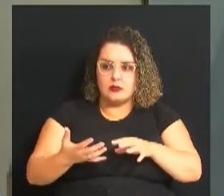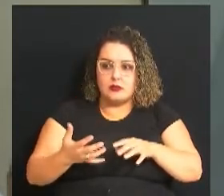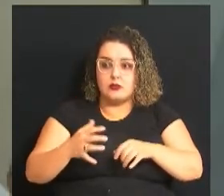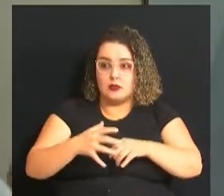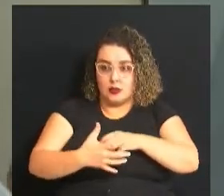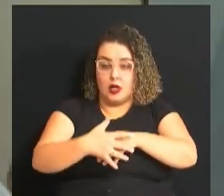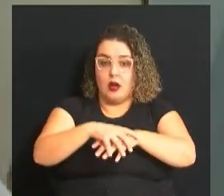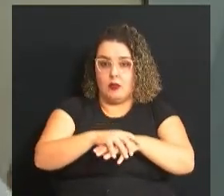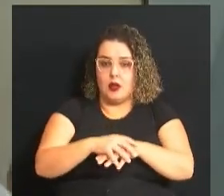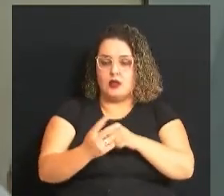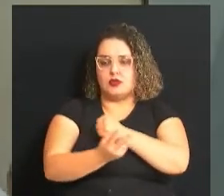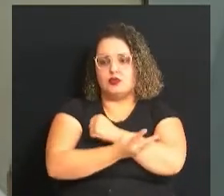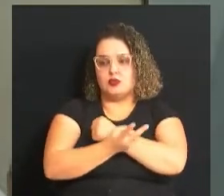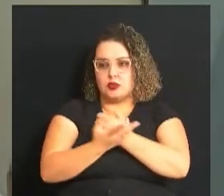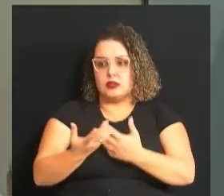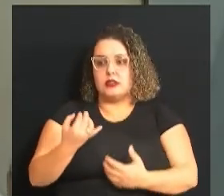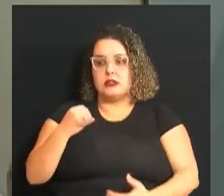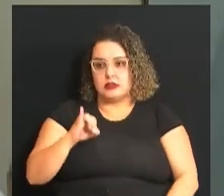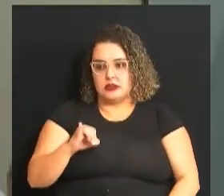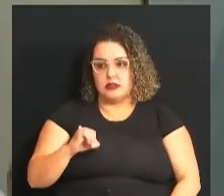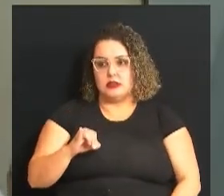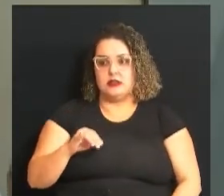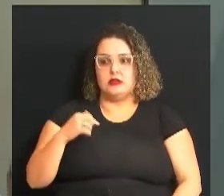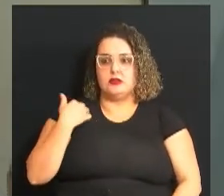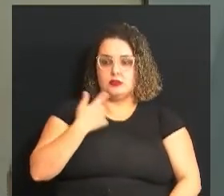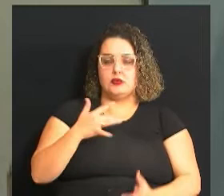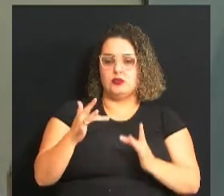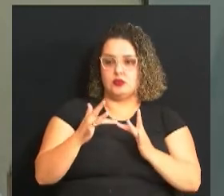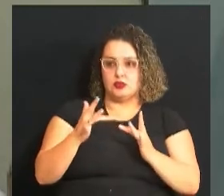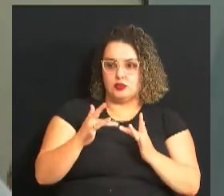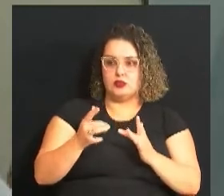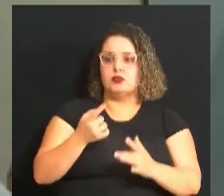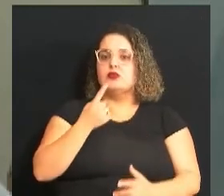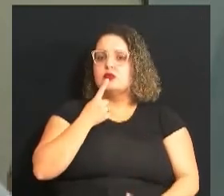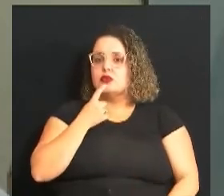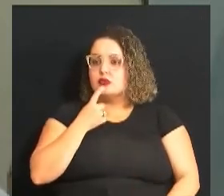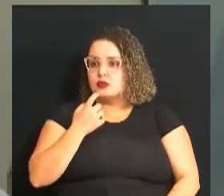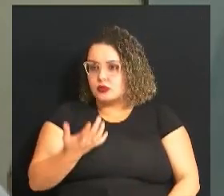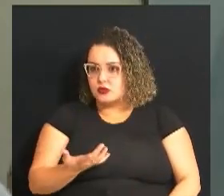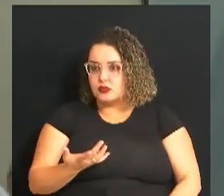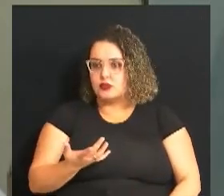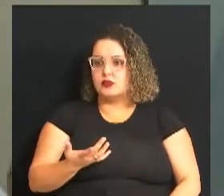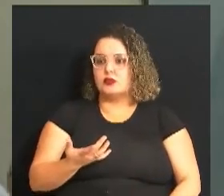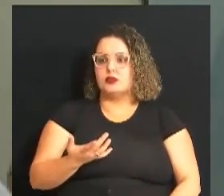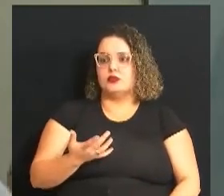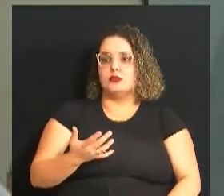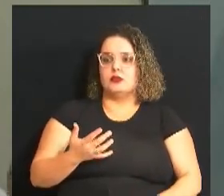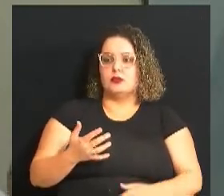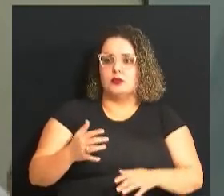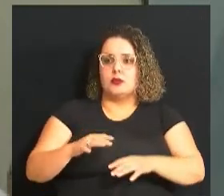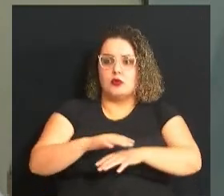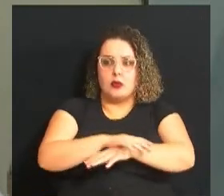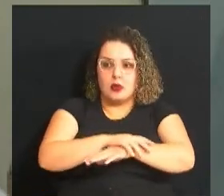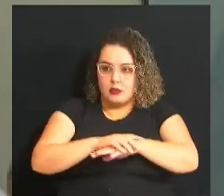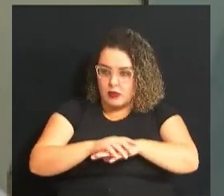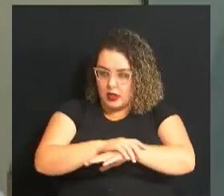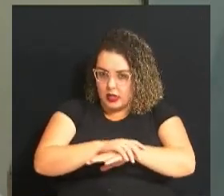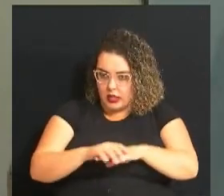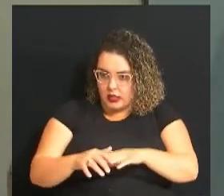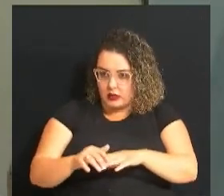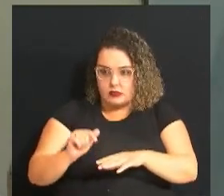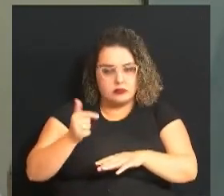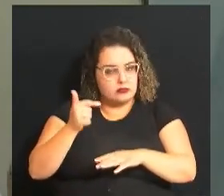proteção. Então, se nós tivermos contato com o sangue, com a pele íntegra, provavelmente não vai